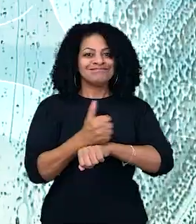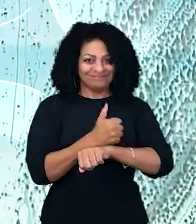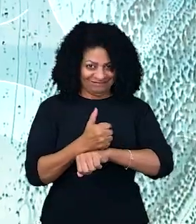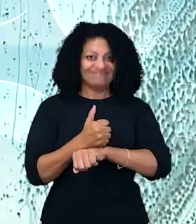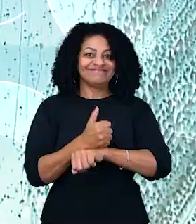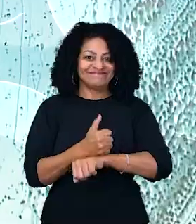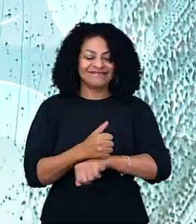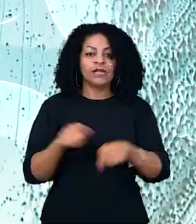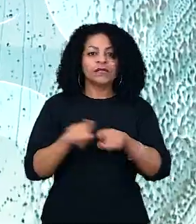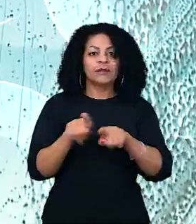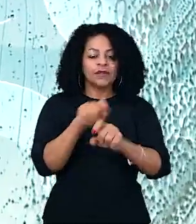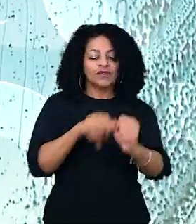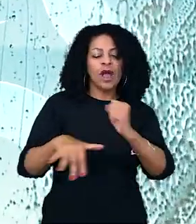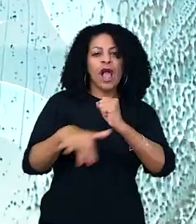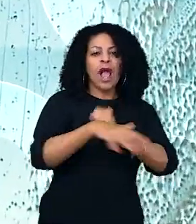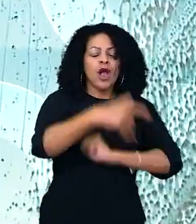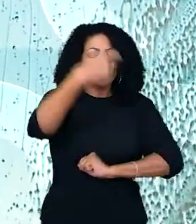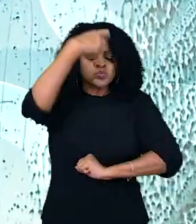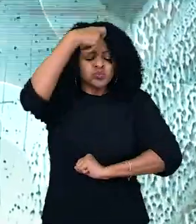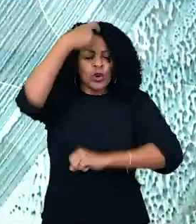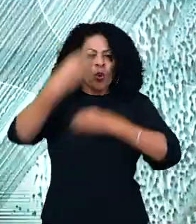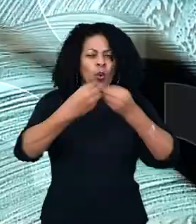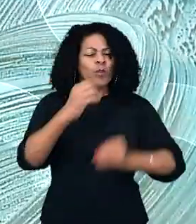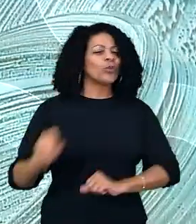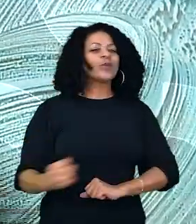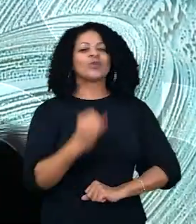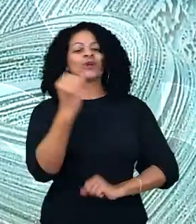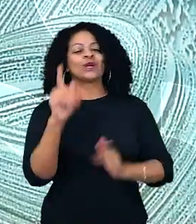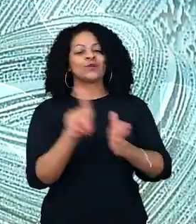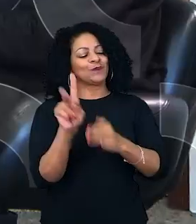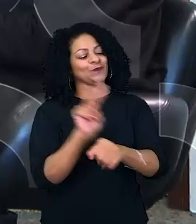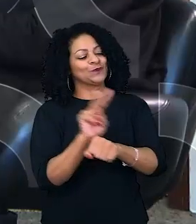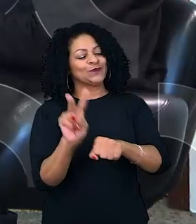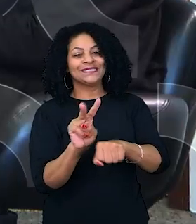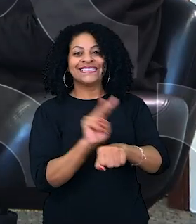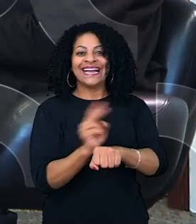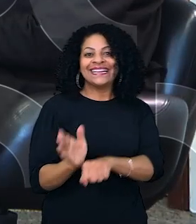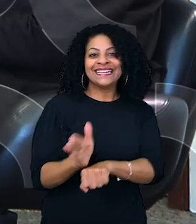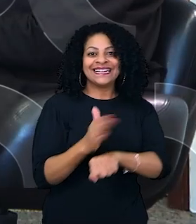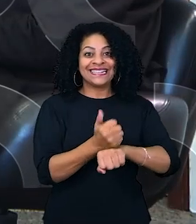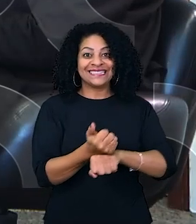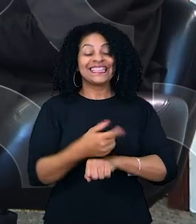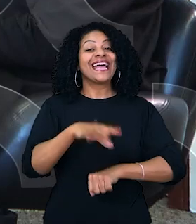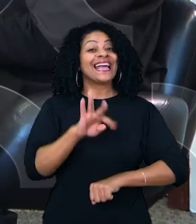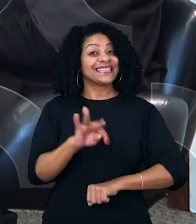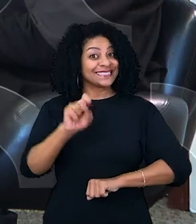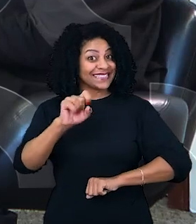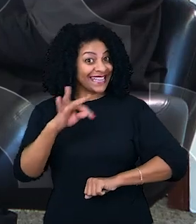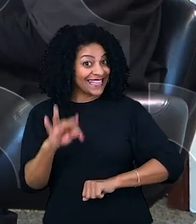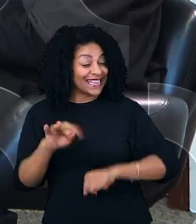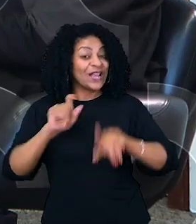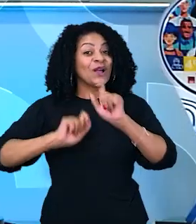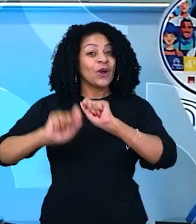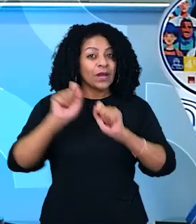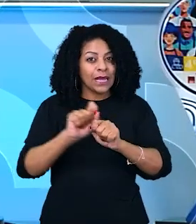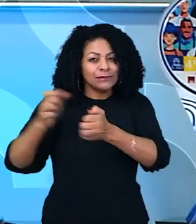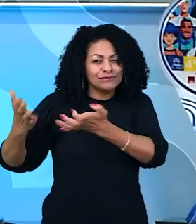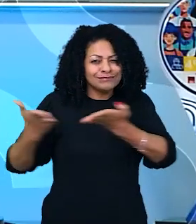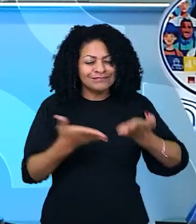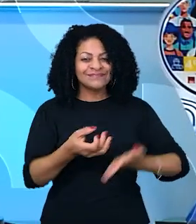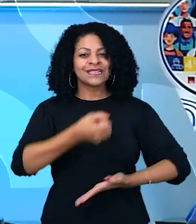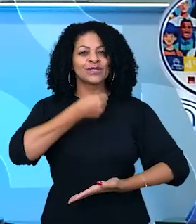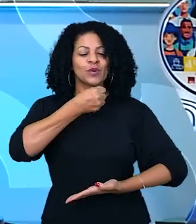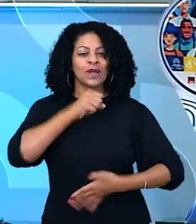e conscientiza a sociedade acerca da importância da prevenção. Sobre esse assunto, esta edição do Revista TST traz